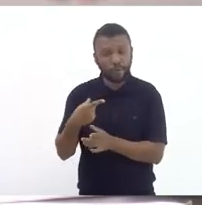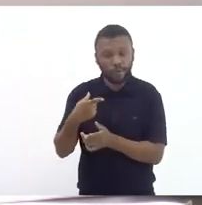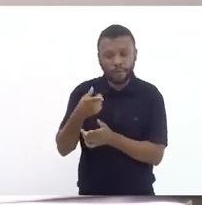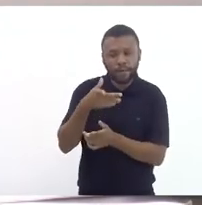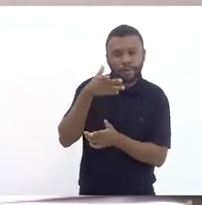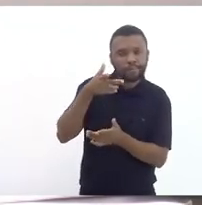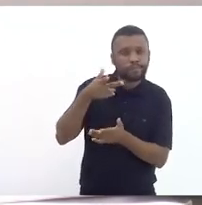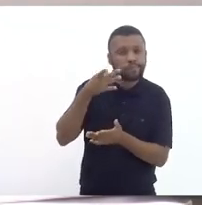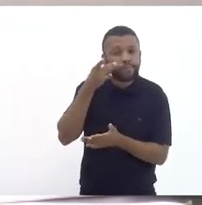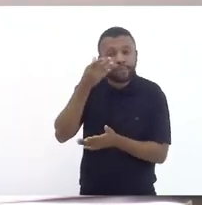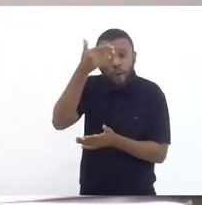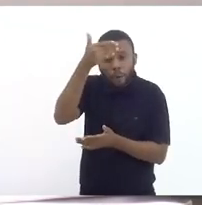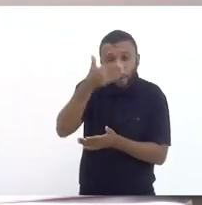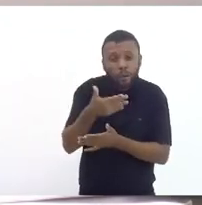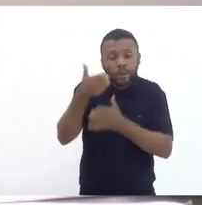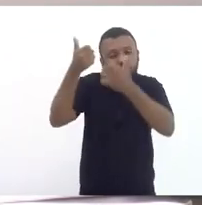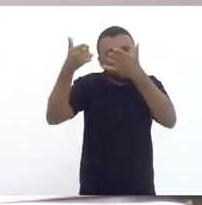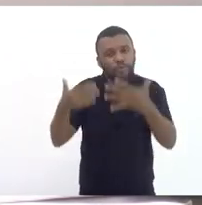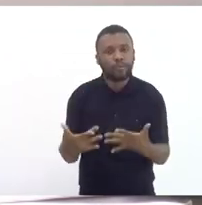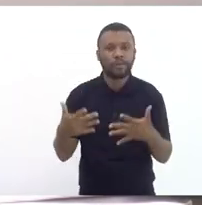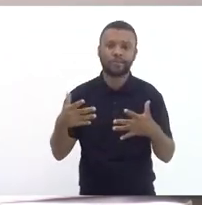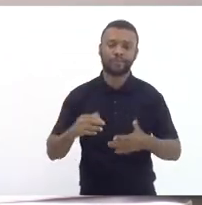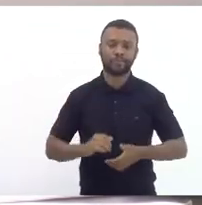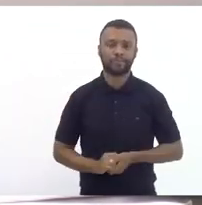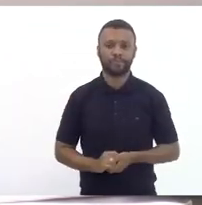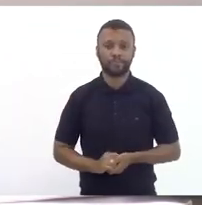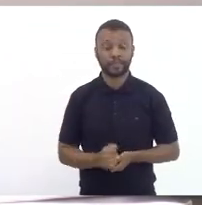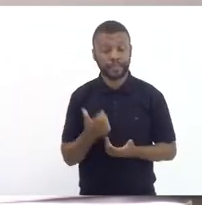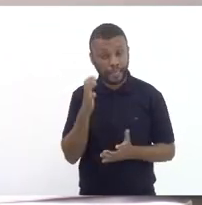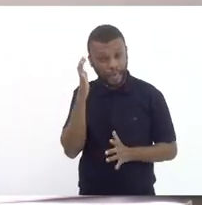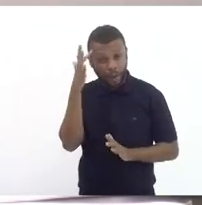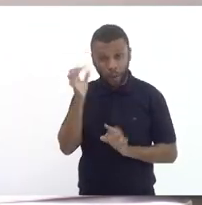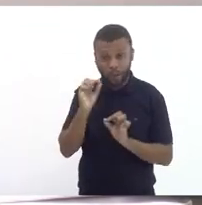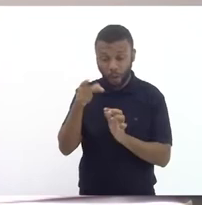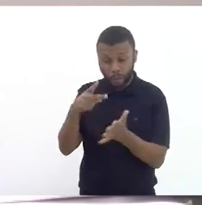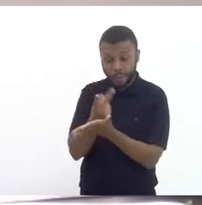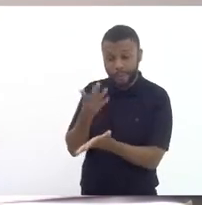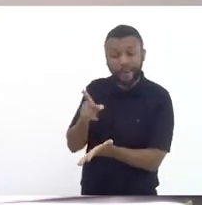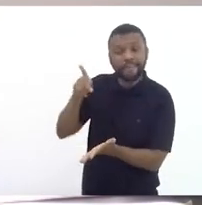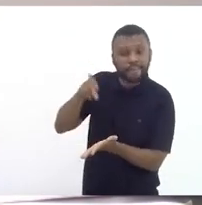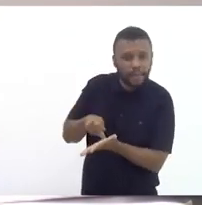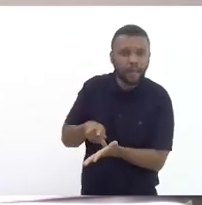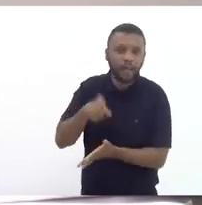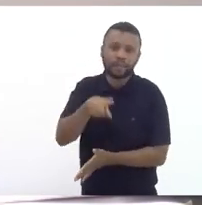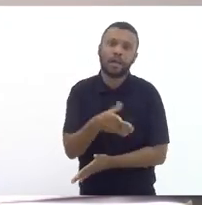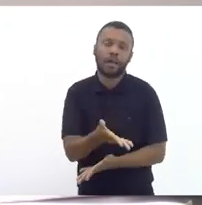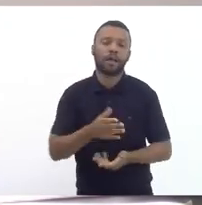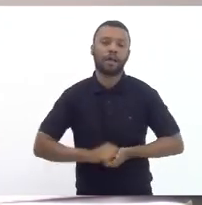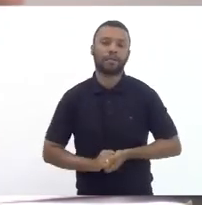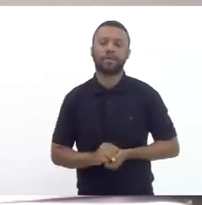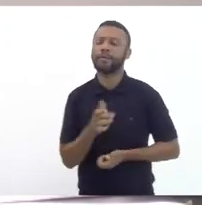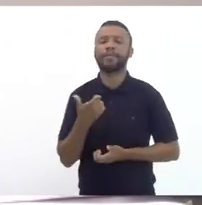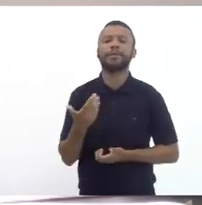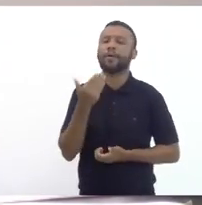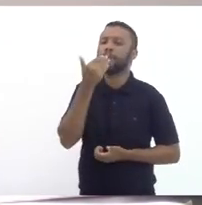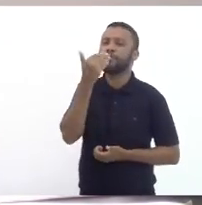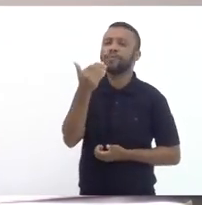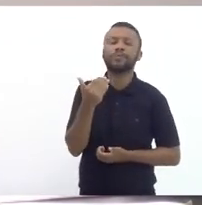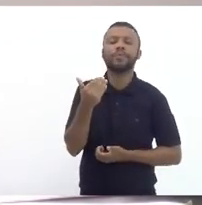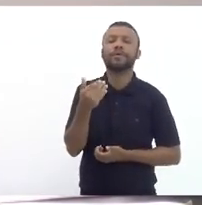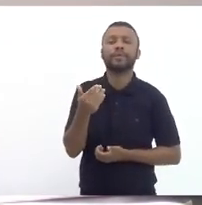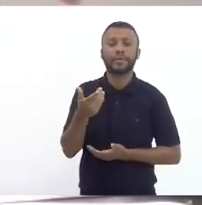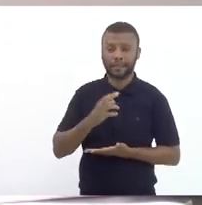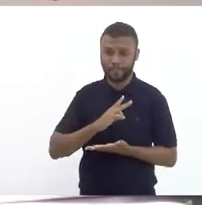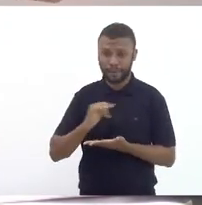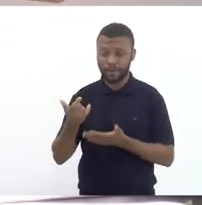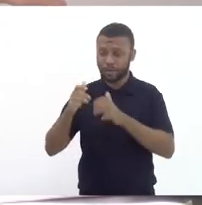vamos constatar o que eu estou falando. Que a realidade é essa. Então, eu gostaria que o senhor respondesse à CPI, por escrito, quanto foi investido